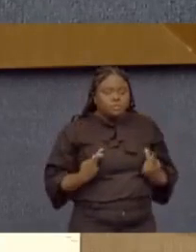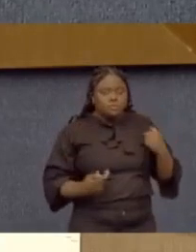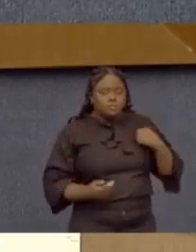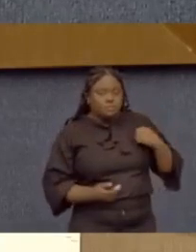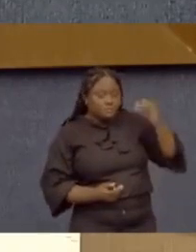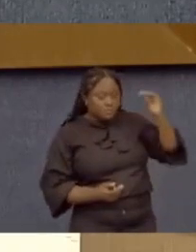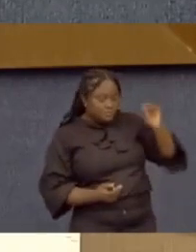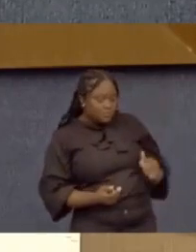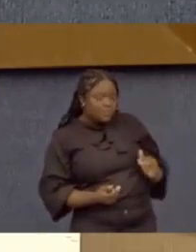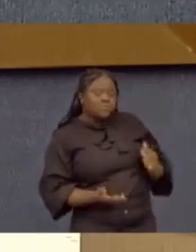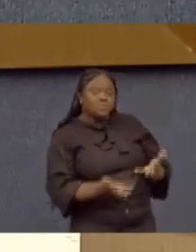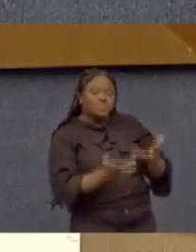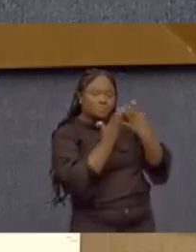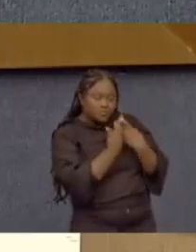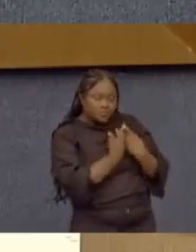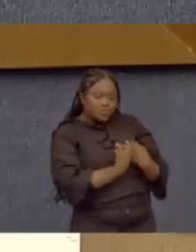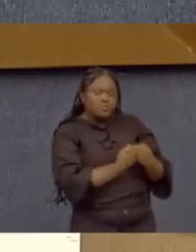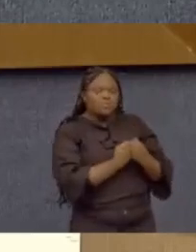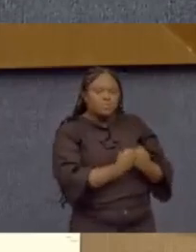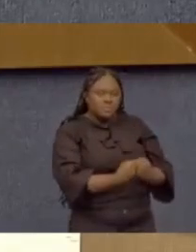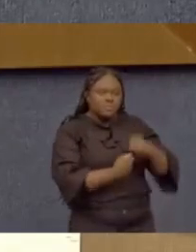eu aceito esta homenagem, reconhecendo que ela é fruto